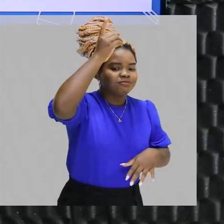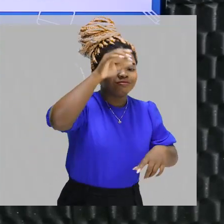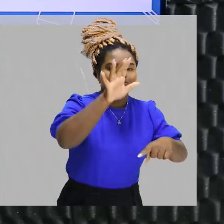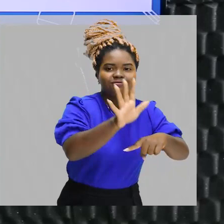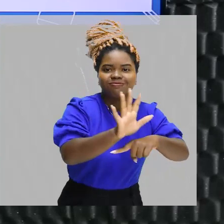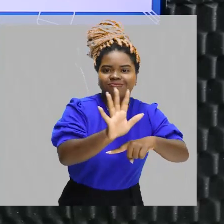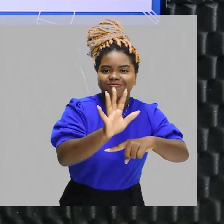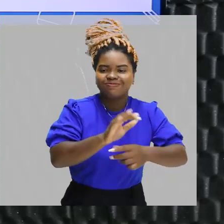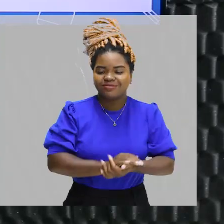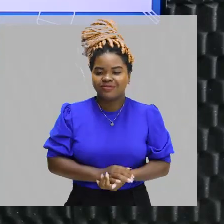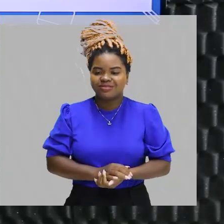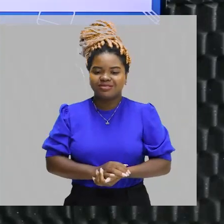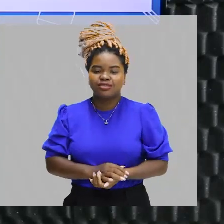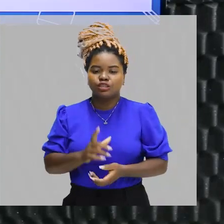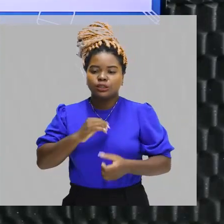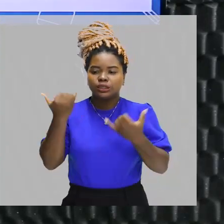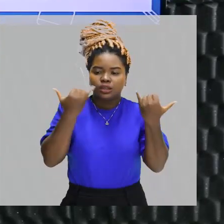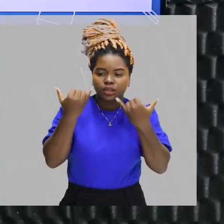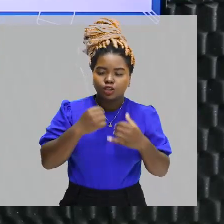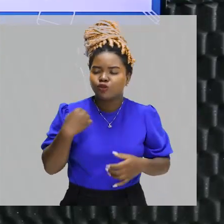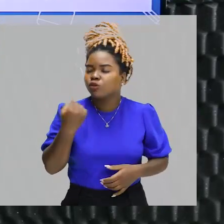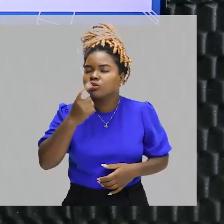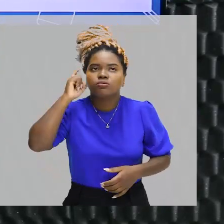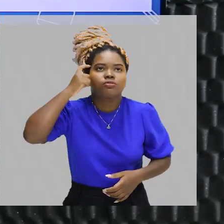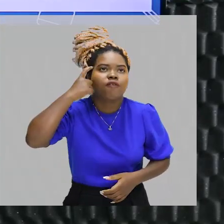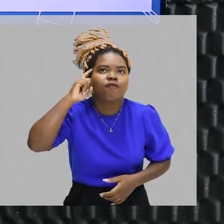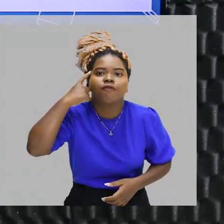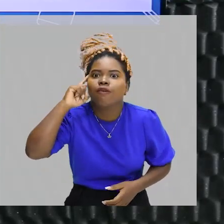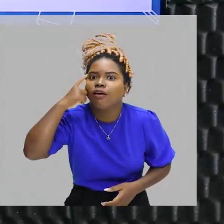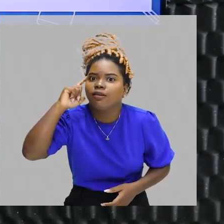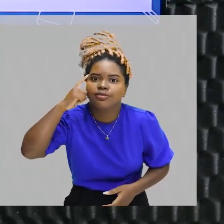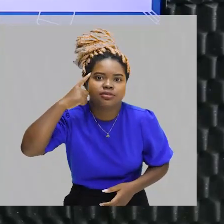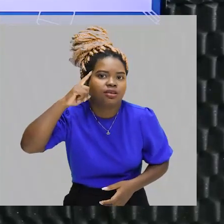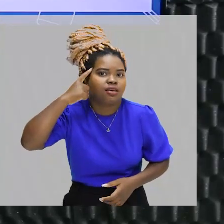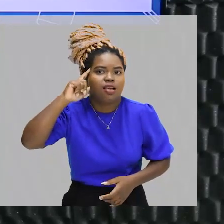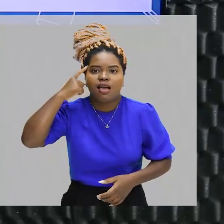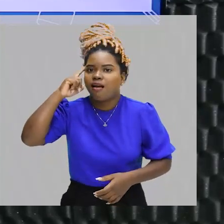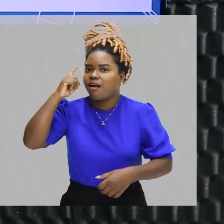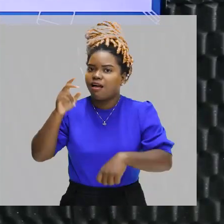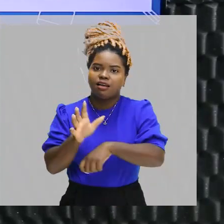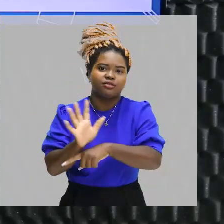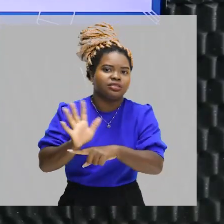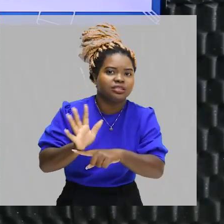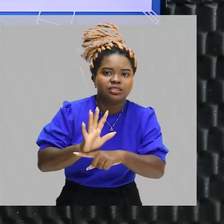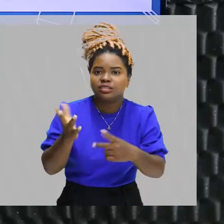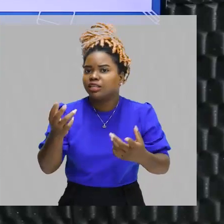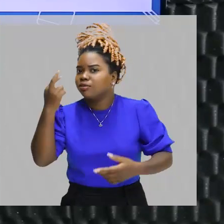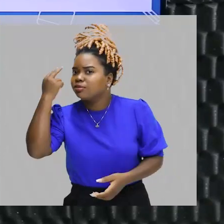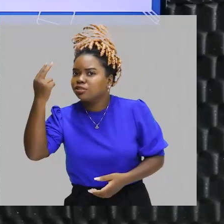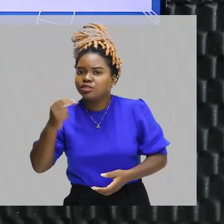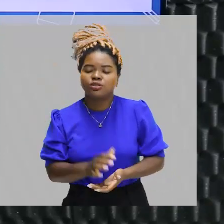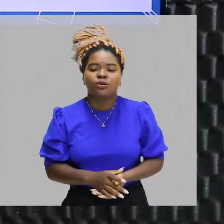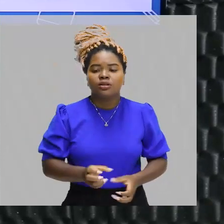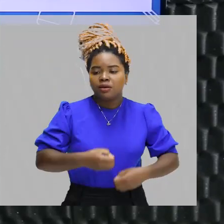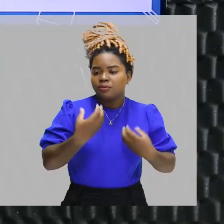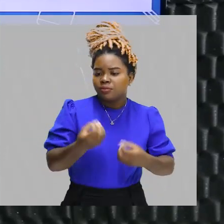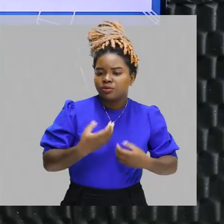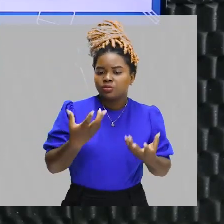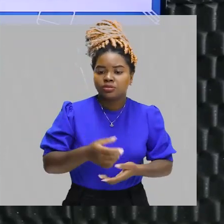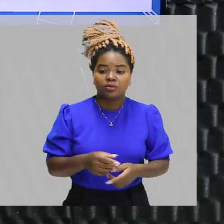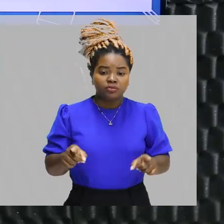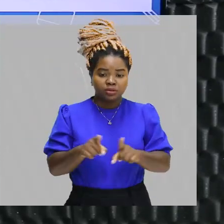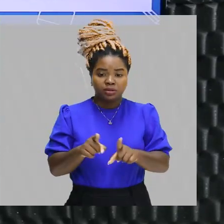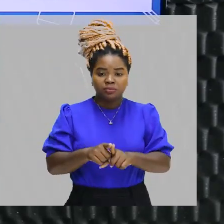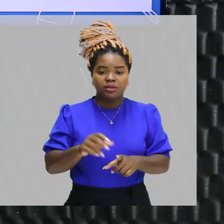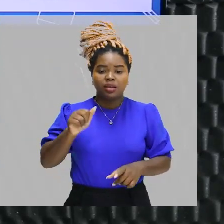Entretenimento, reflexão, informação, a gente é viciado em cinema, a gente é viciado em filmes, em histórias e na produção recorrente agora